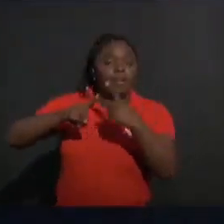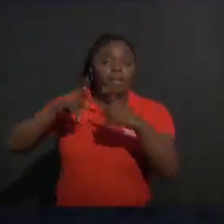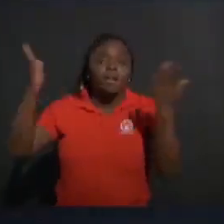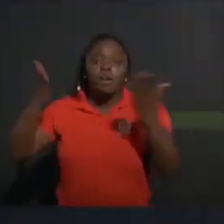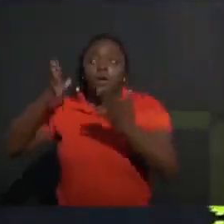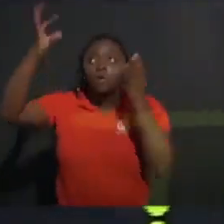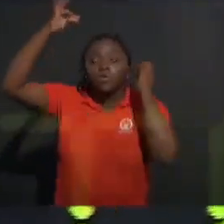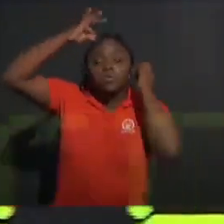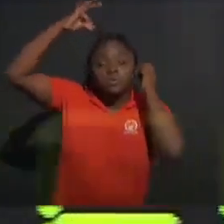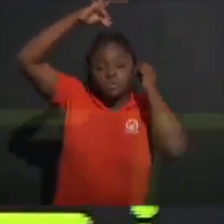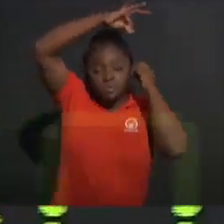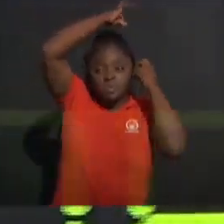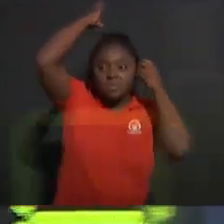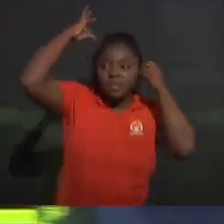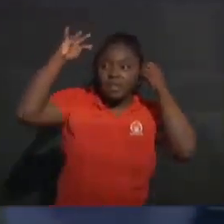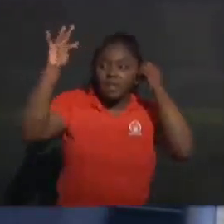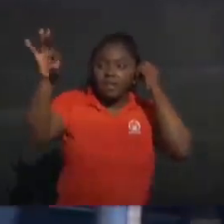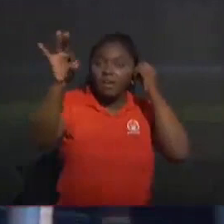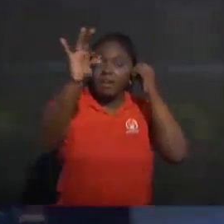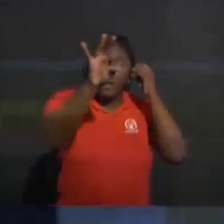seu Espírito que habita em nós.